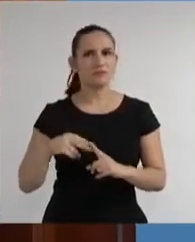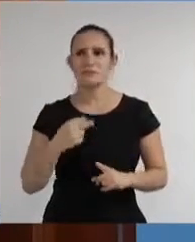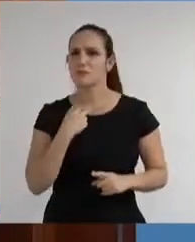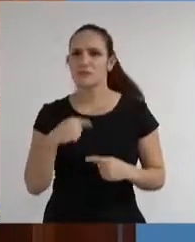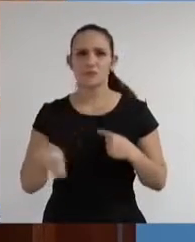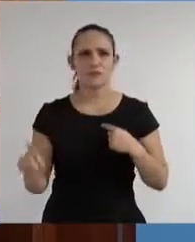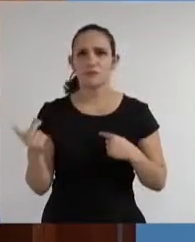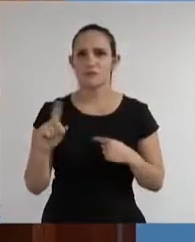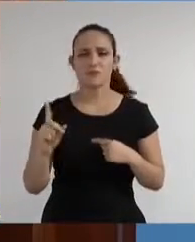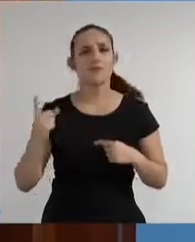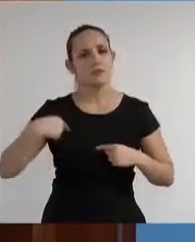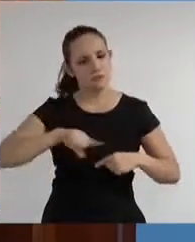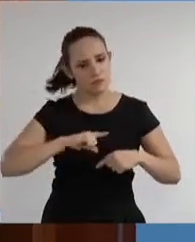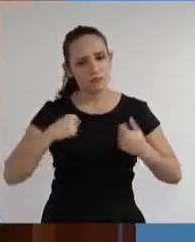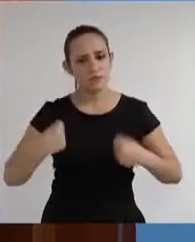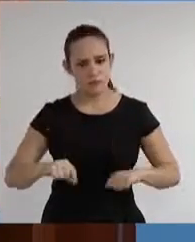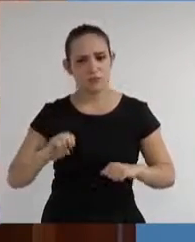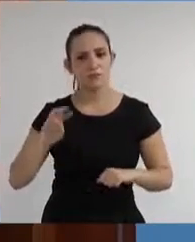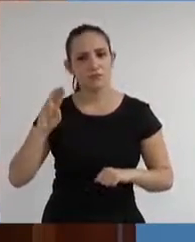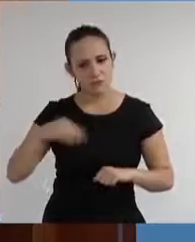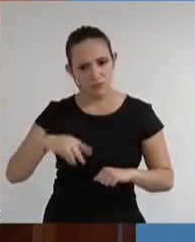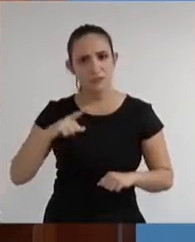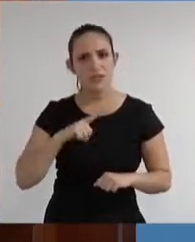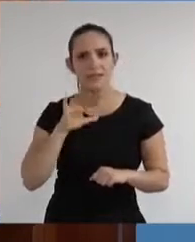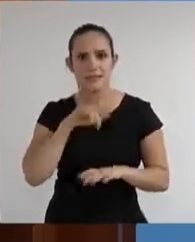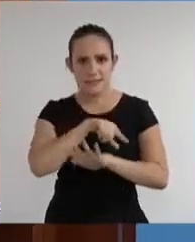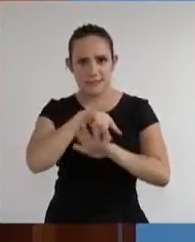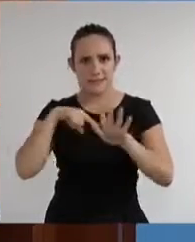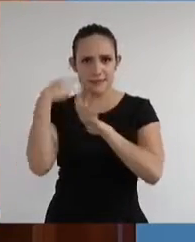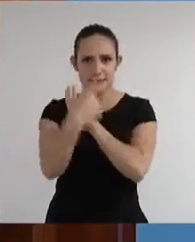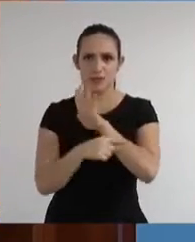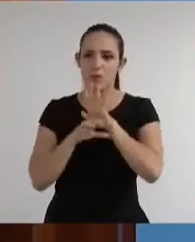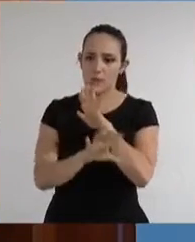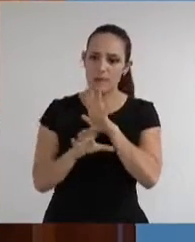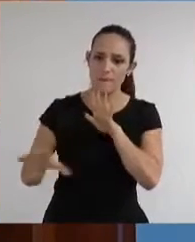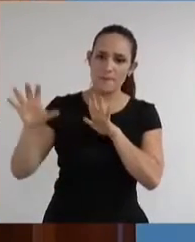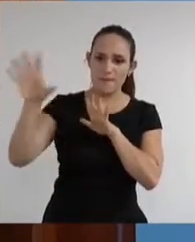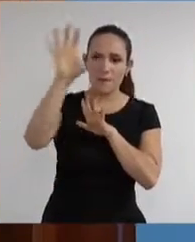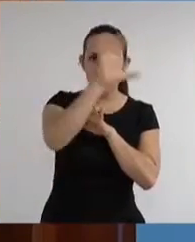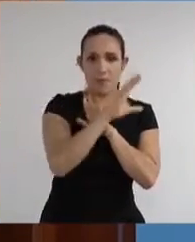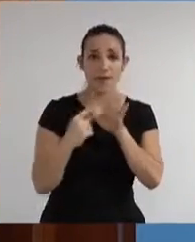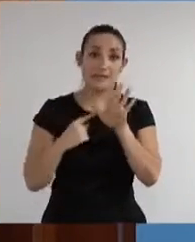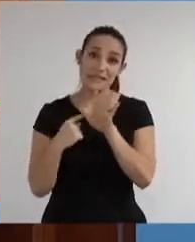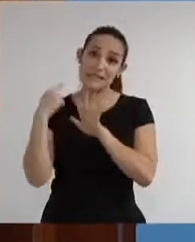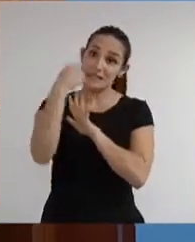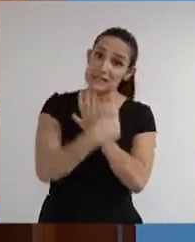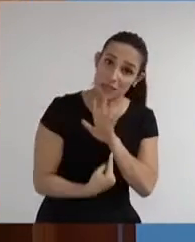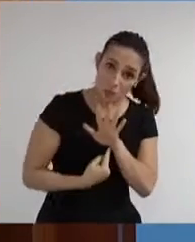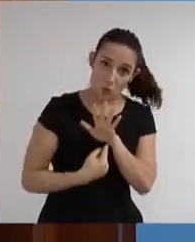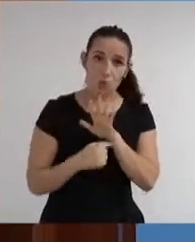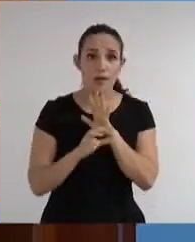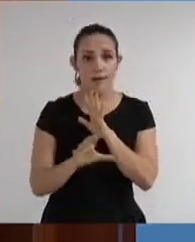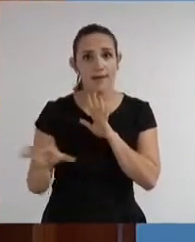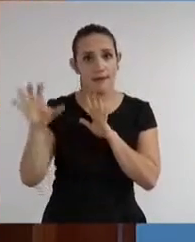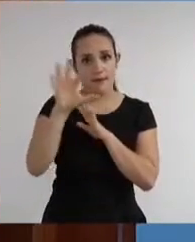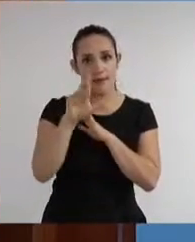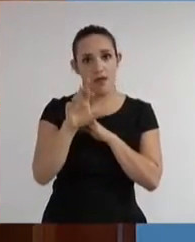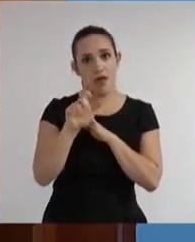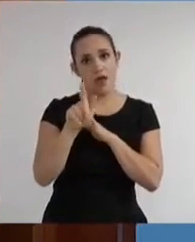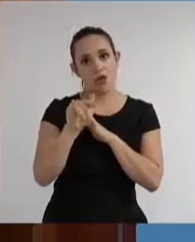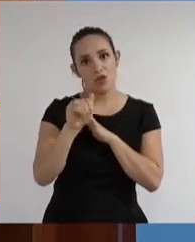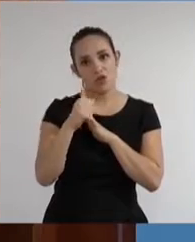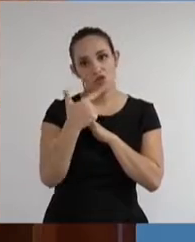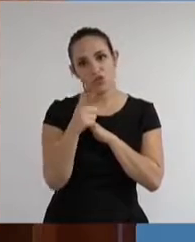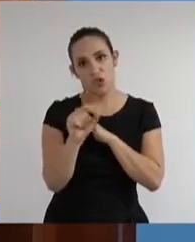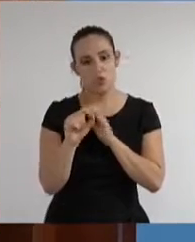tem. Se nós não tivermos as 5 regiões, como foi encaminhado o projeto para a Câmara de Vereadores, não tem como